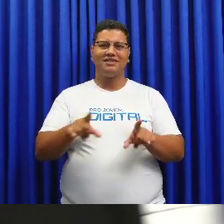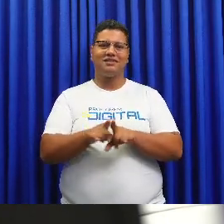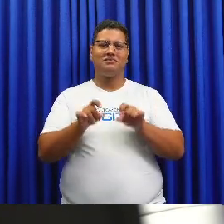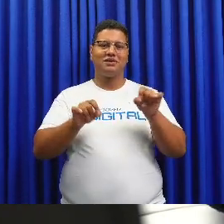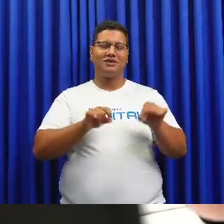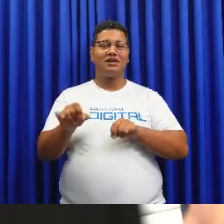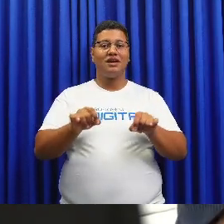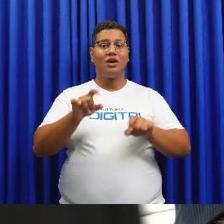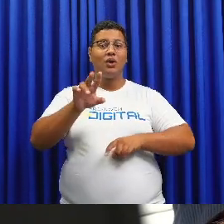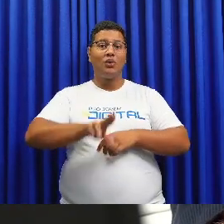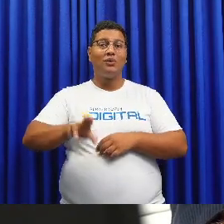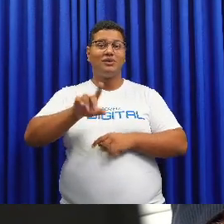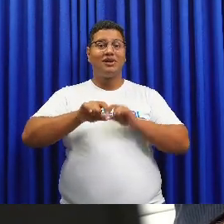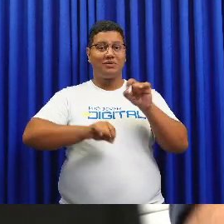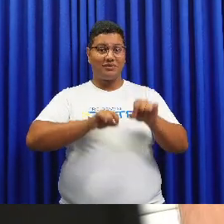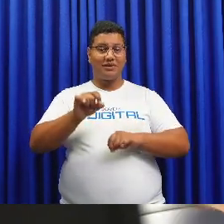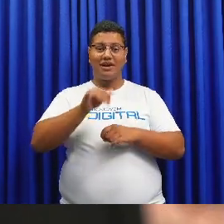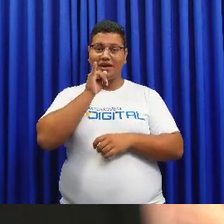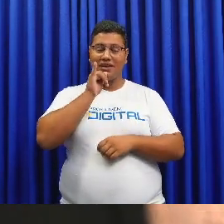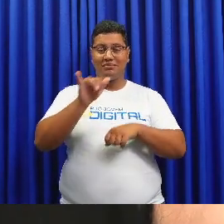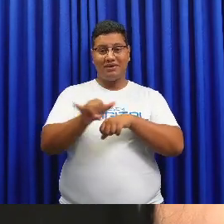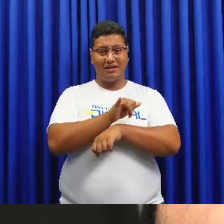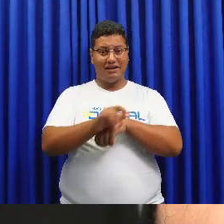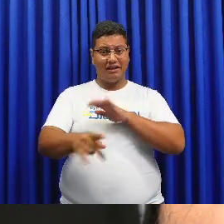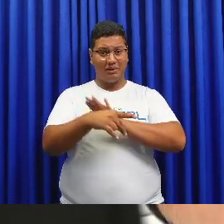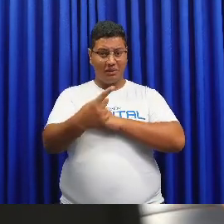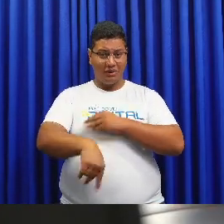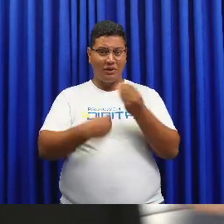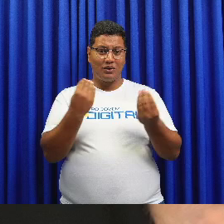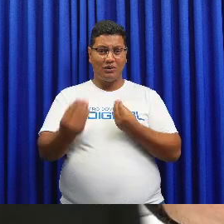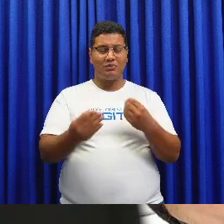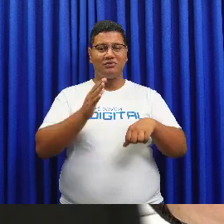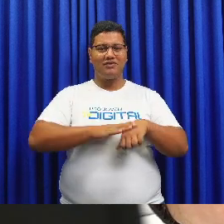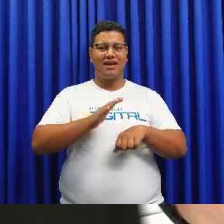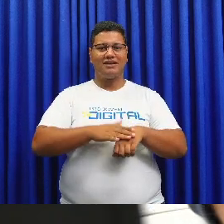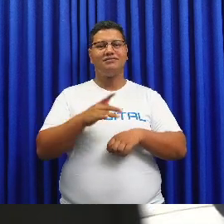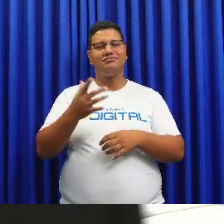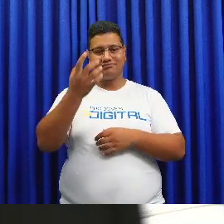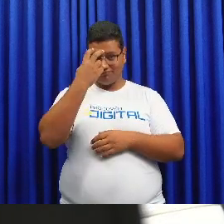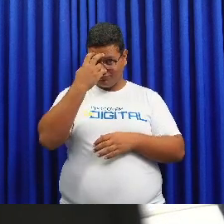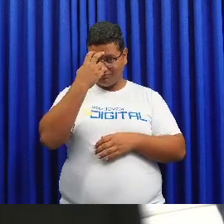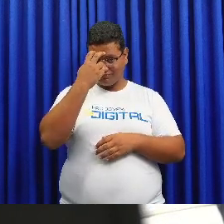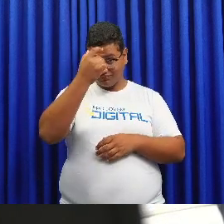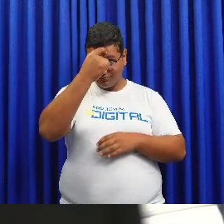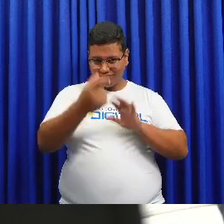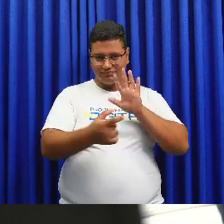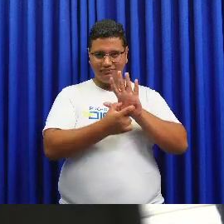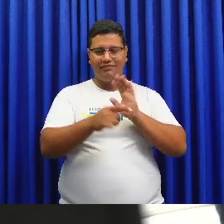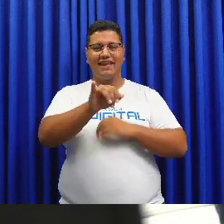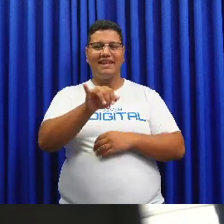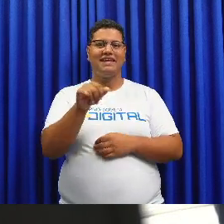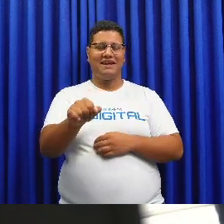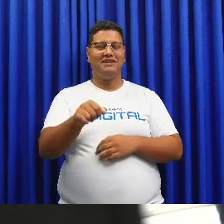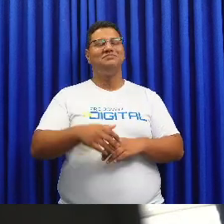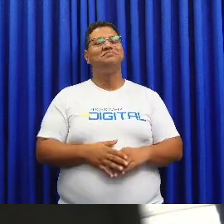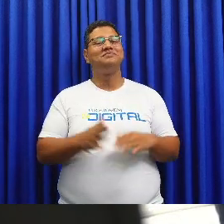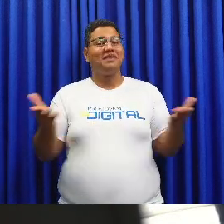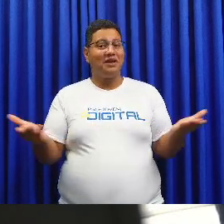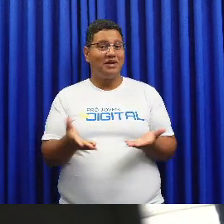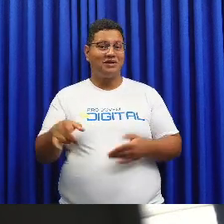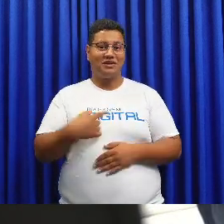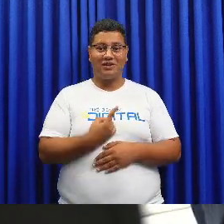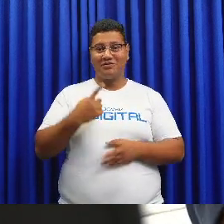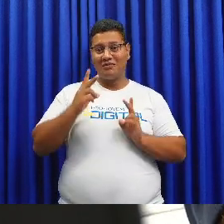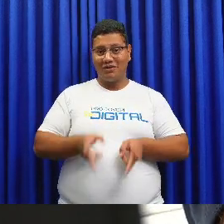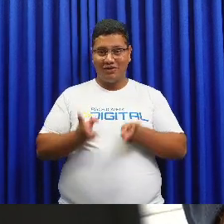a mexer em algumas ferramentas aí de automação, de inteligência artificial. E hoje nós